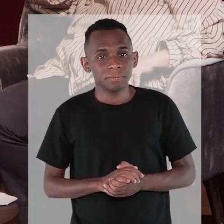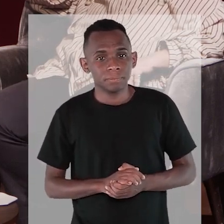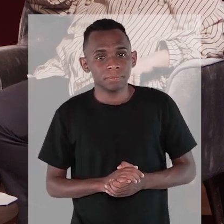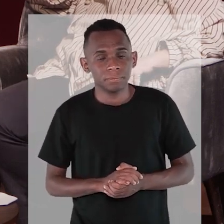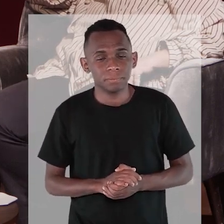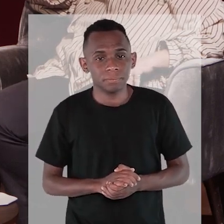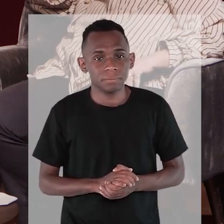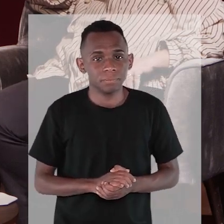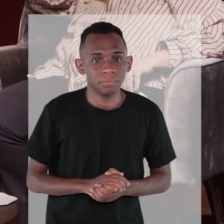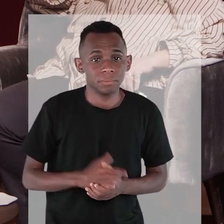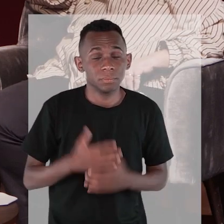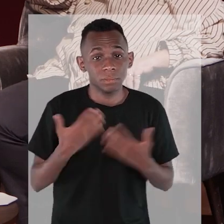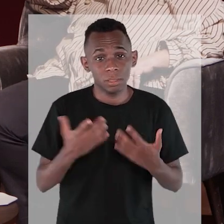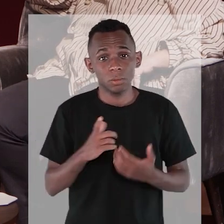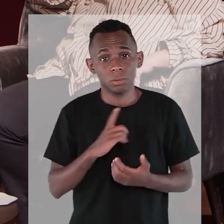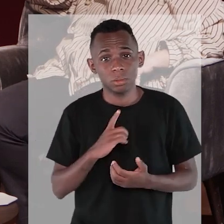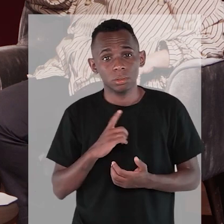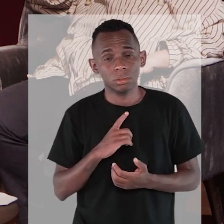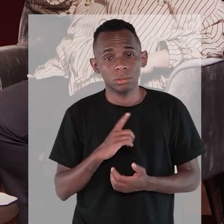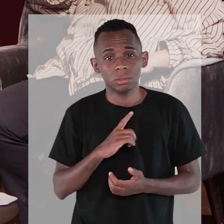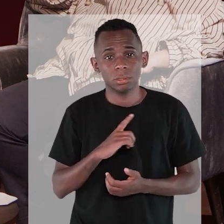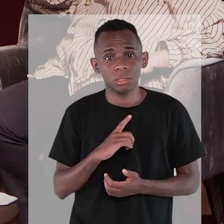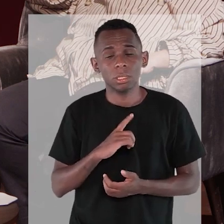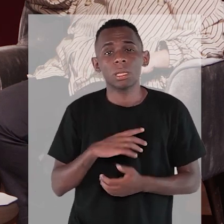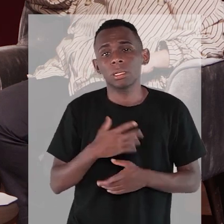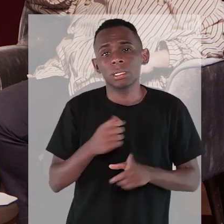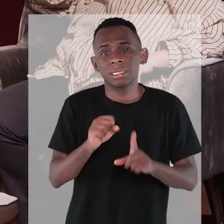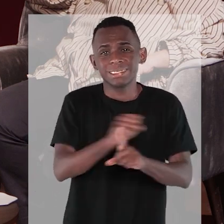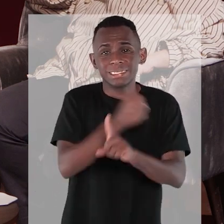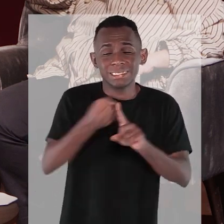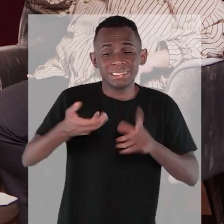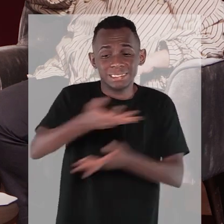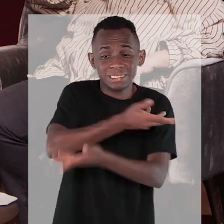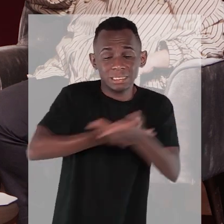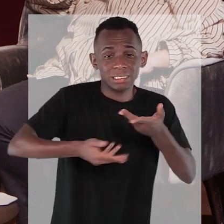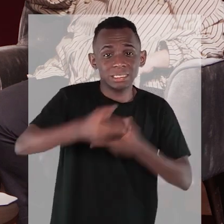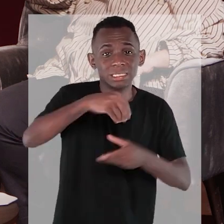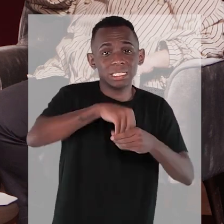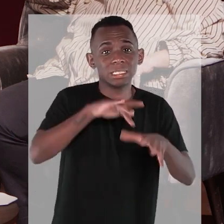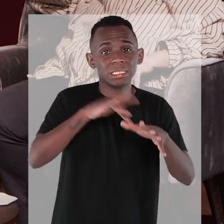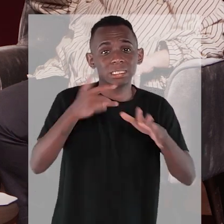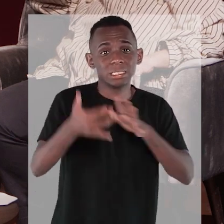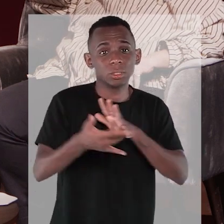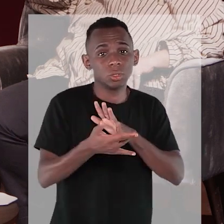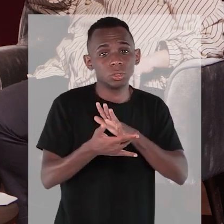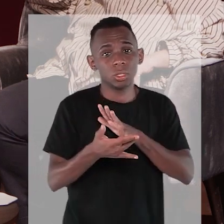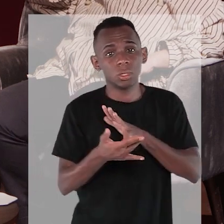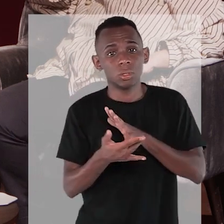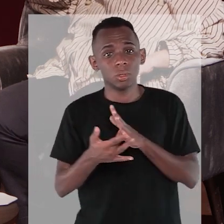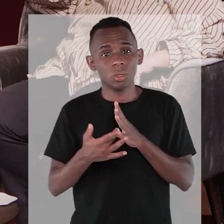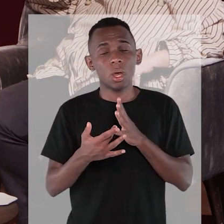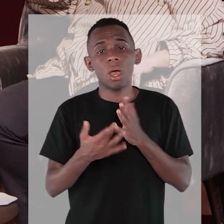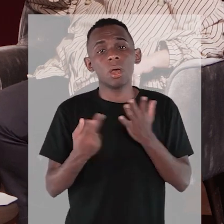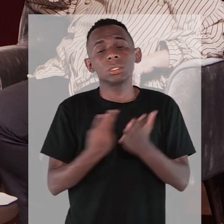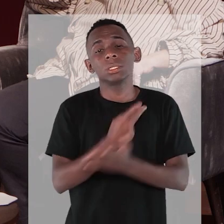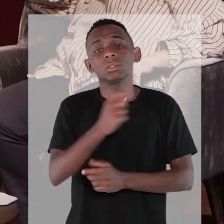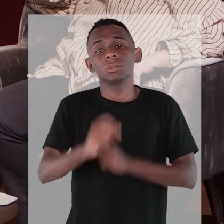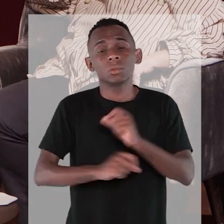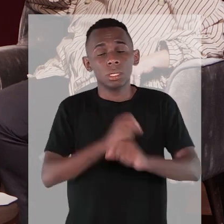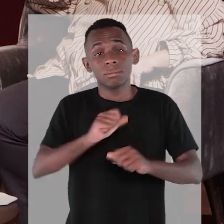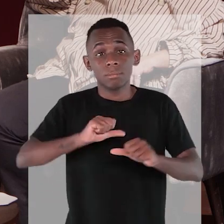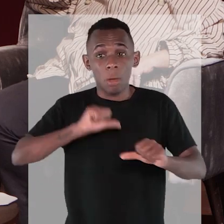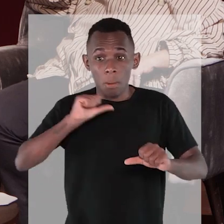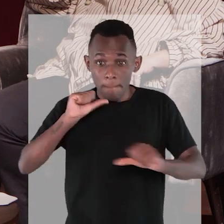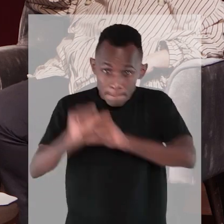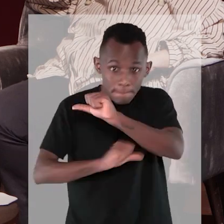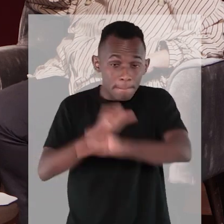tem... Então essa sociabilidade das redes sociais, em algum lugar, ela muda a nossa forma de nos relacionar